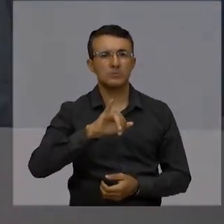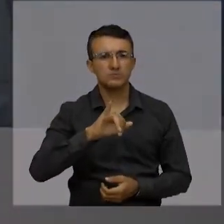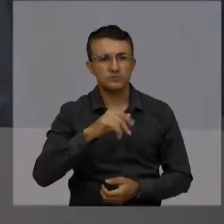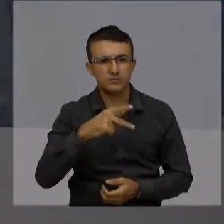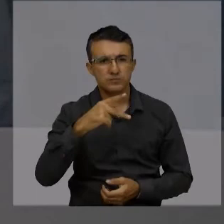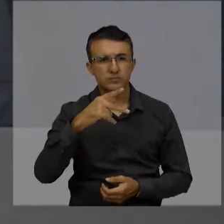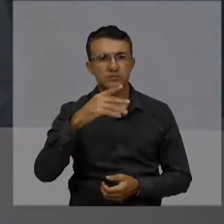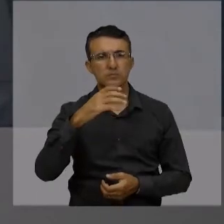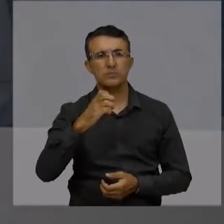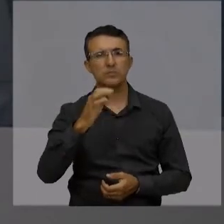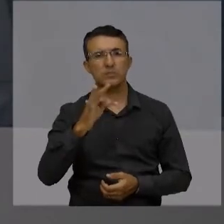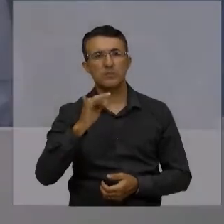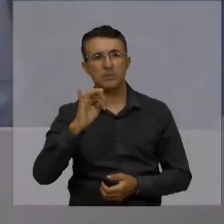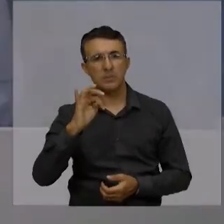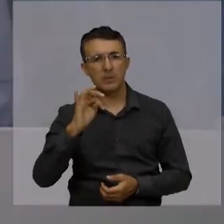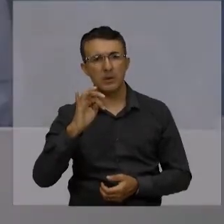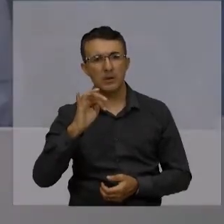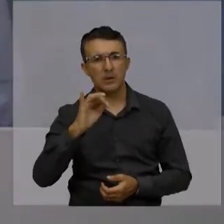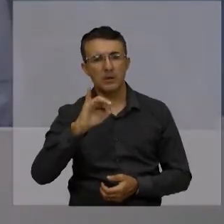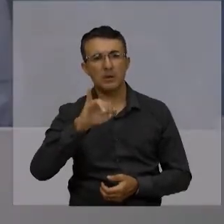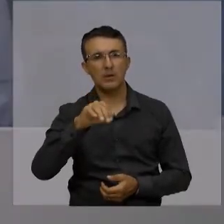para concluir que